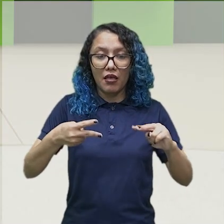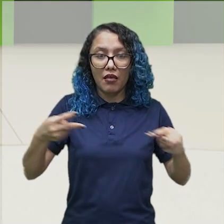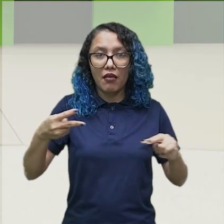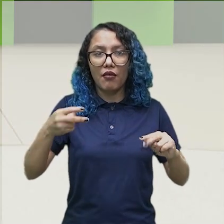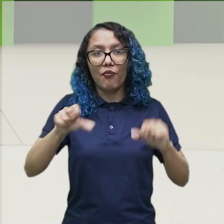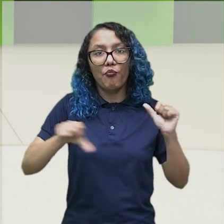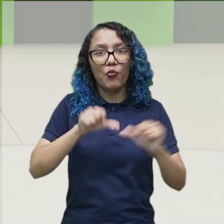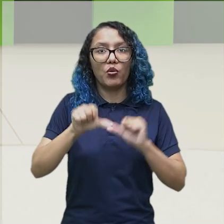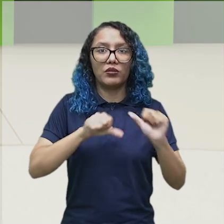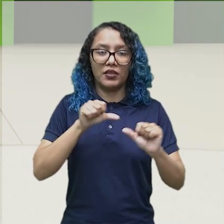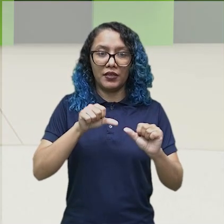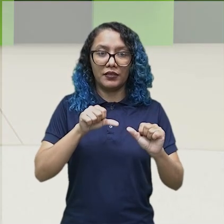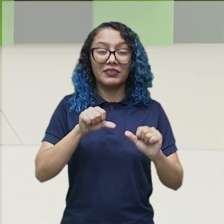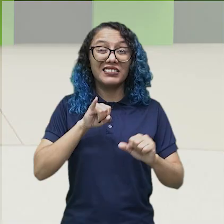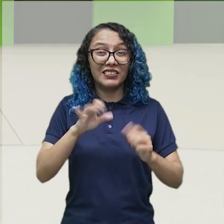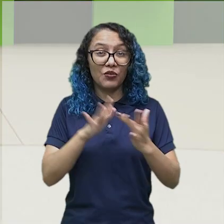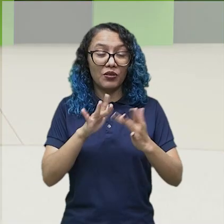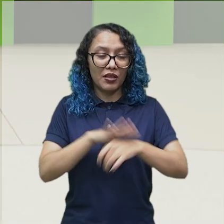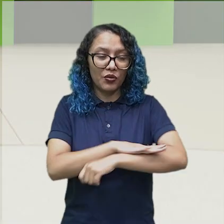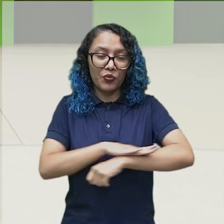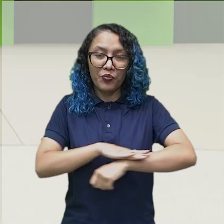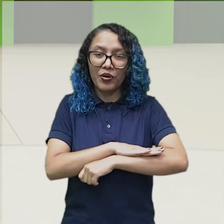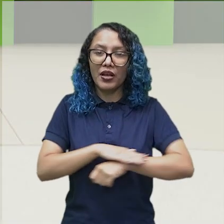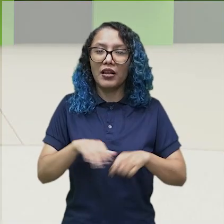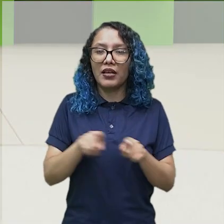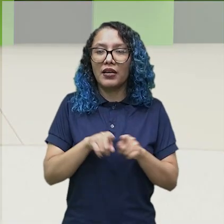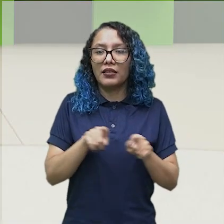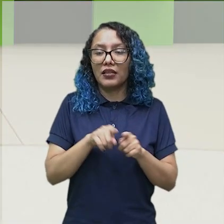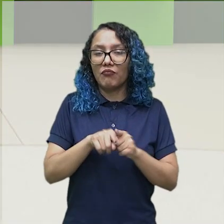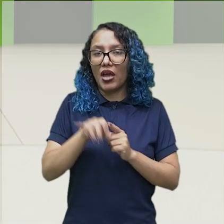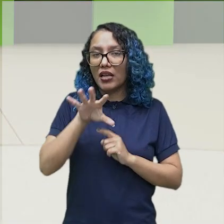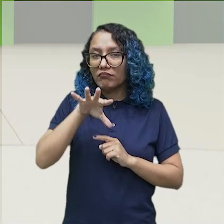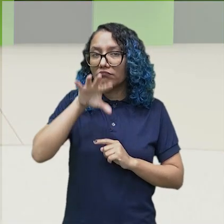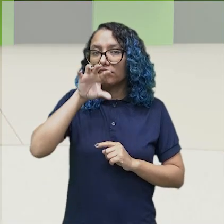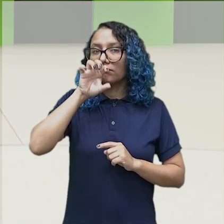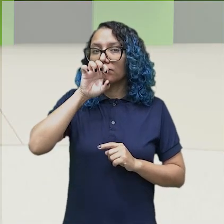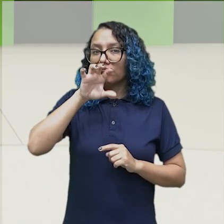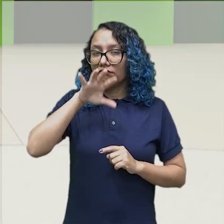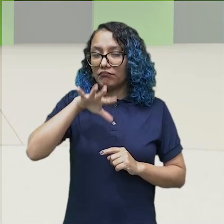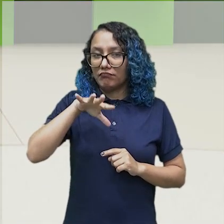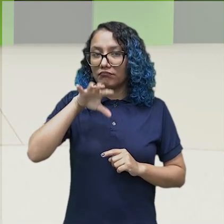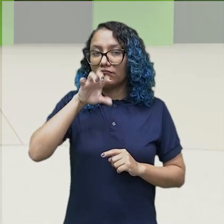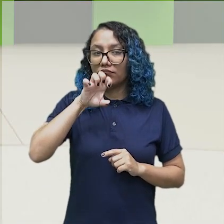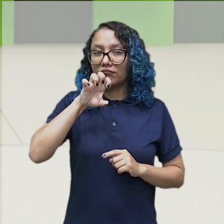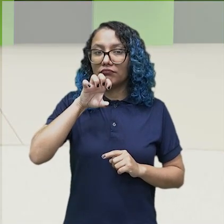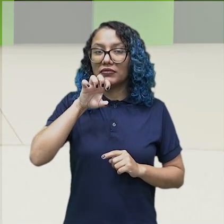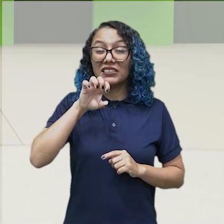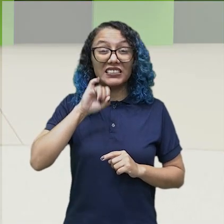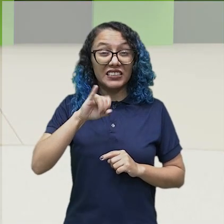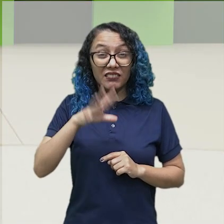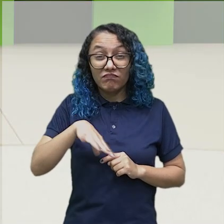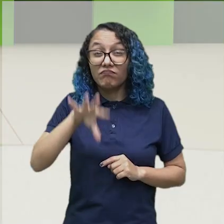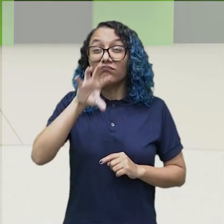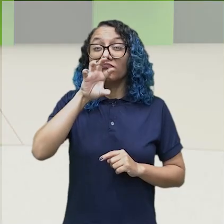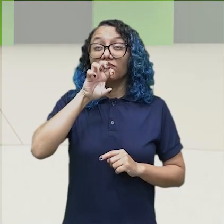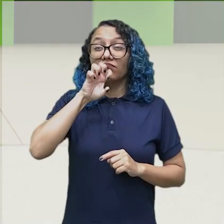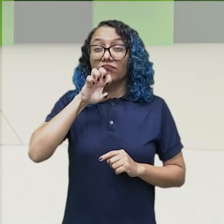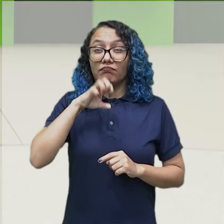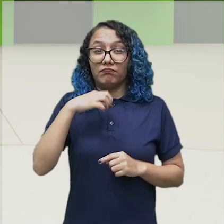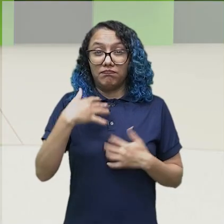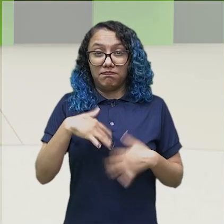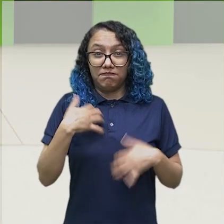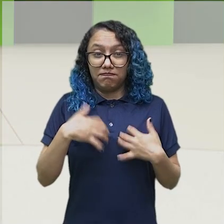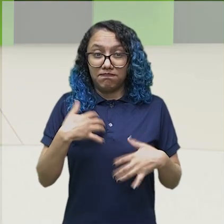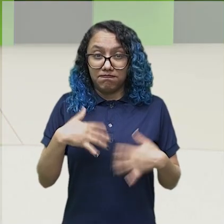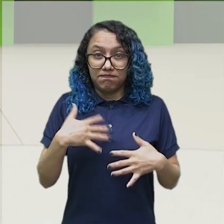pele. Temos ainda sensibilizantes à respiração, né, que são aqueles que, quando em contato, eles provocam,